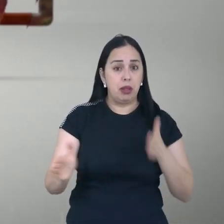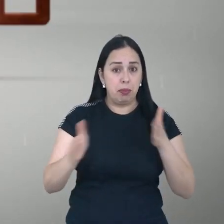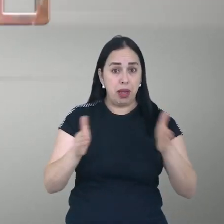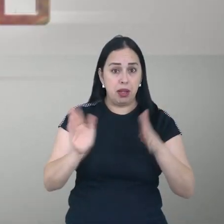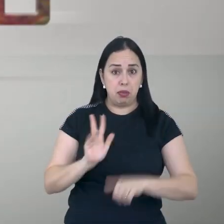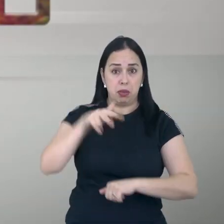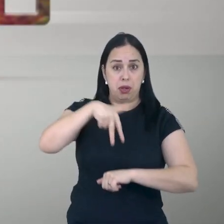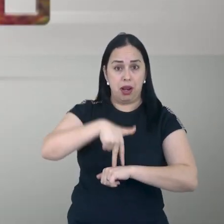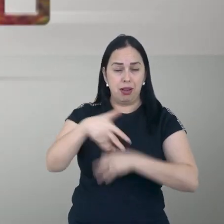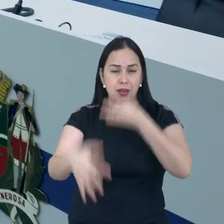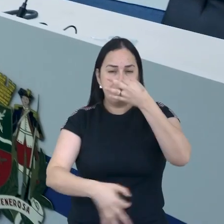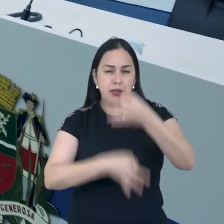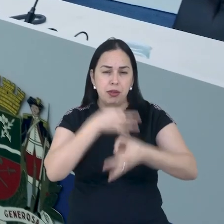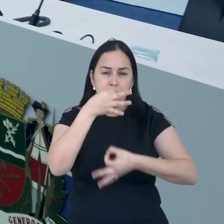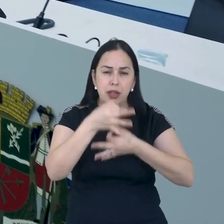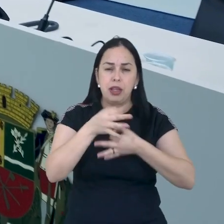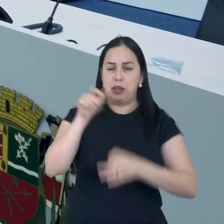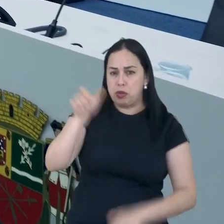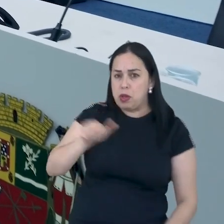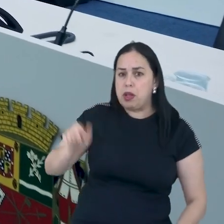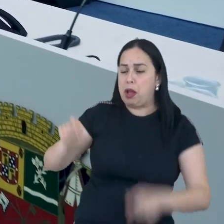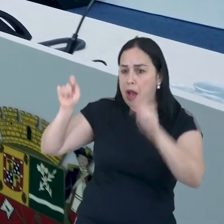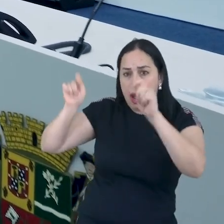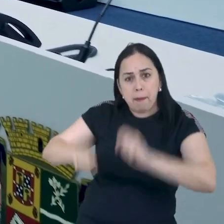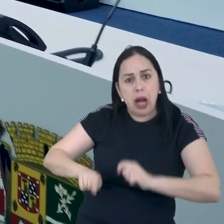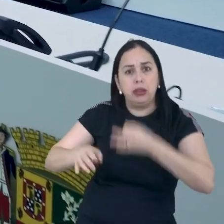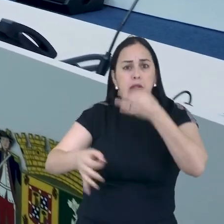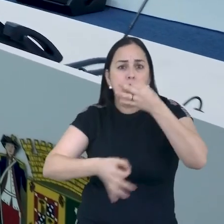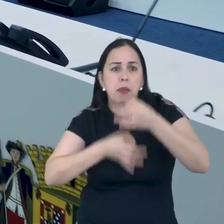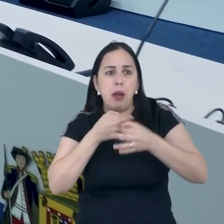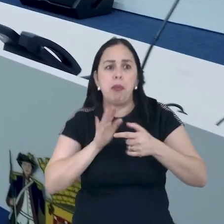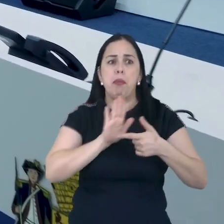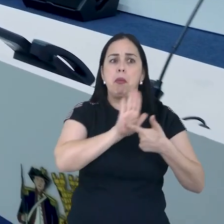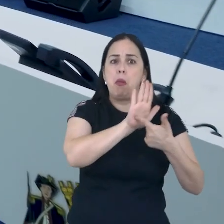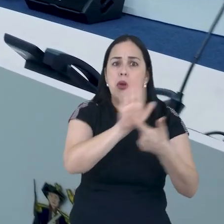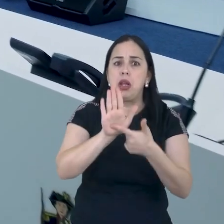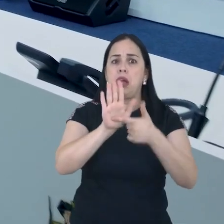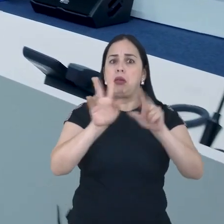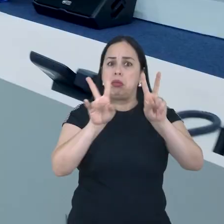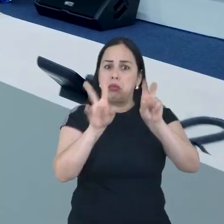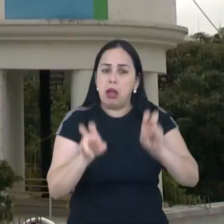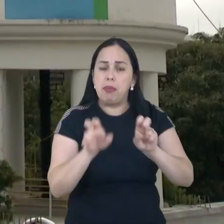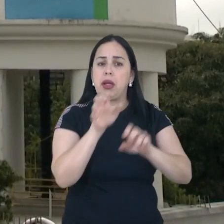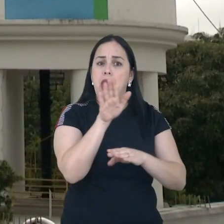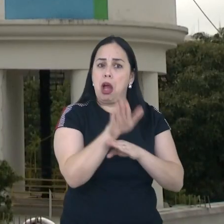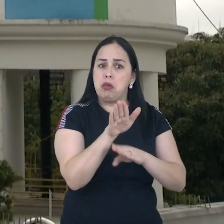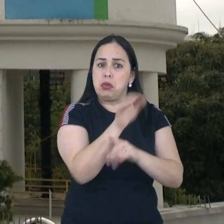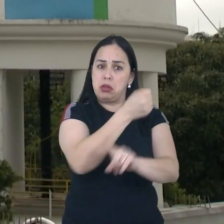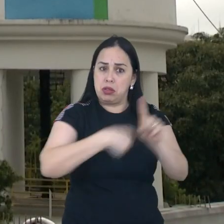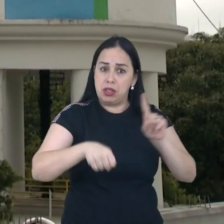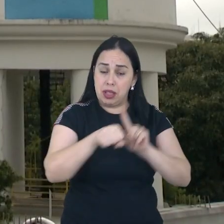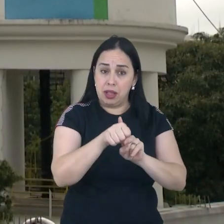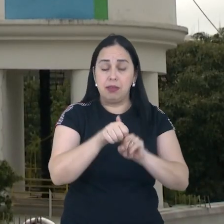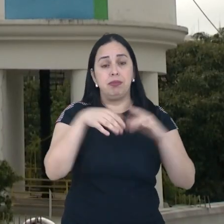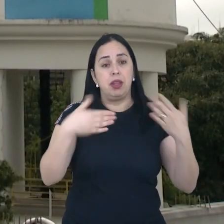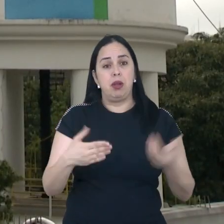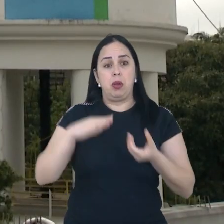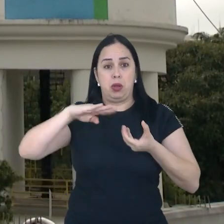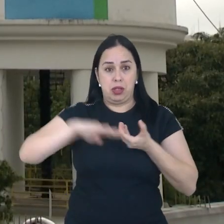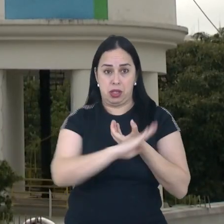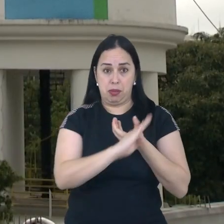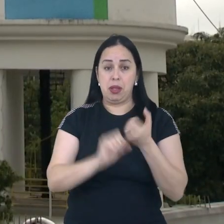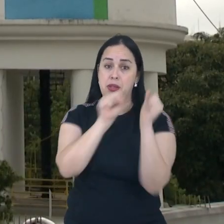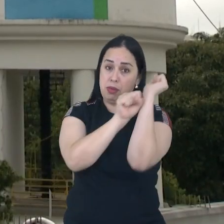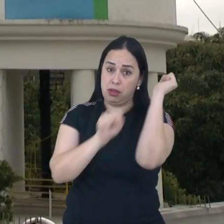durante o pinga-fogo, momento em que os parlamentares vão à tribuna para debater assuntos de interesse público, a privatização da Sabesp